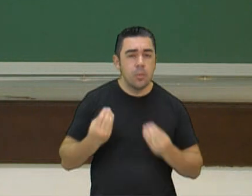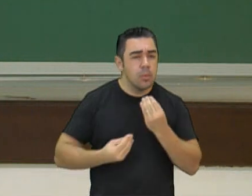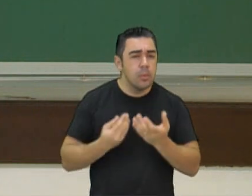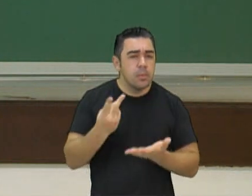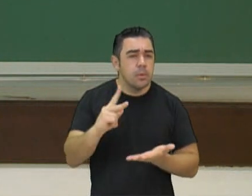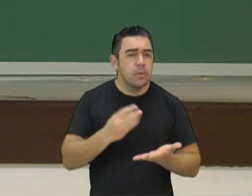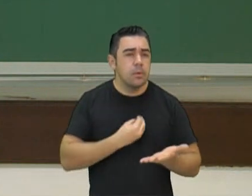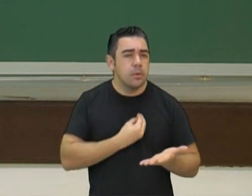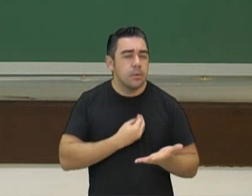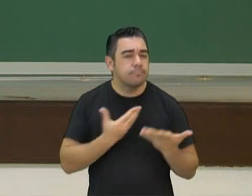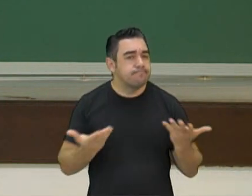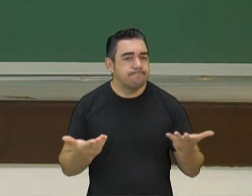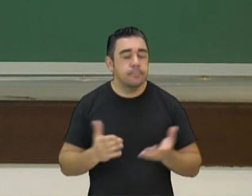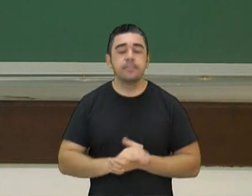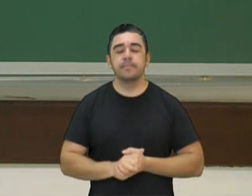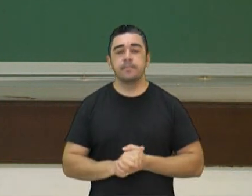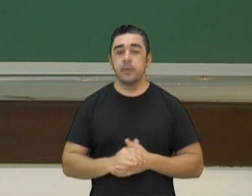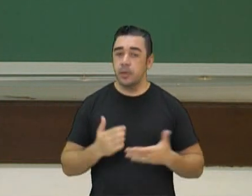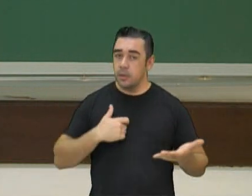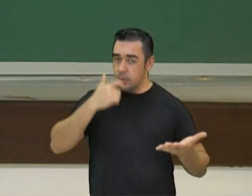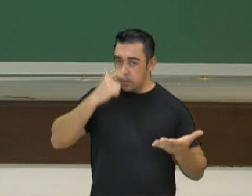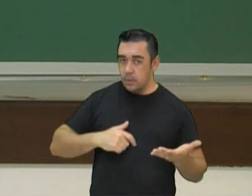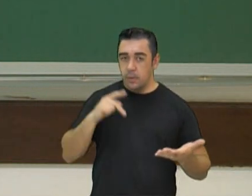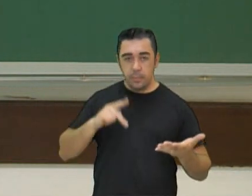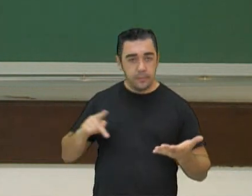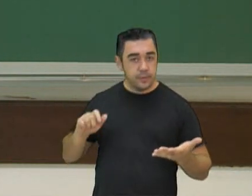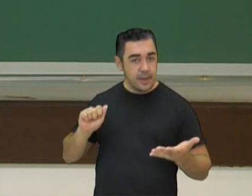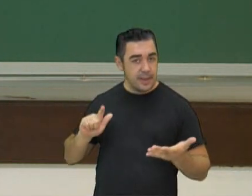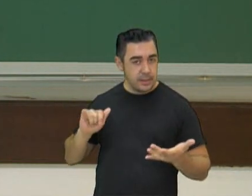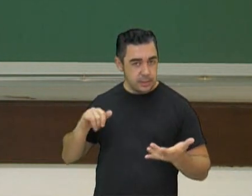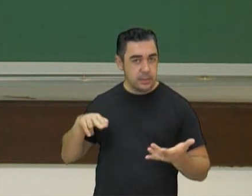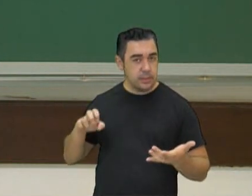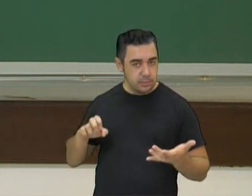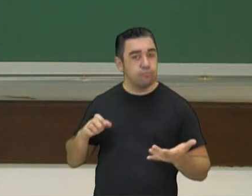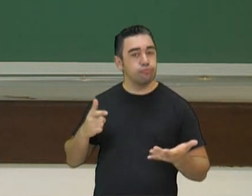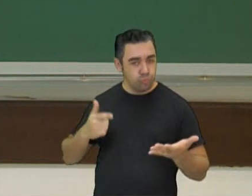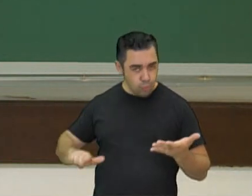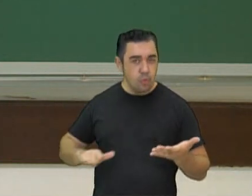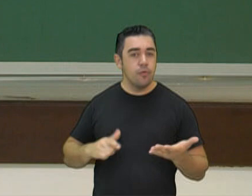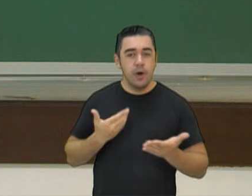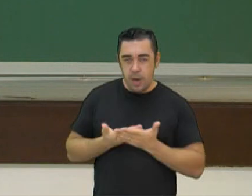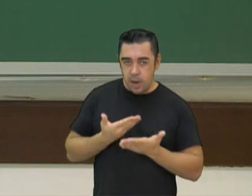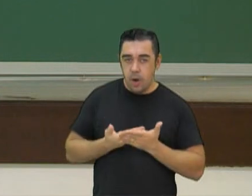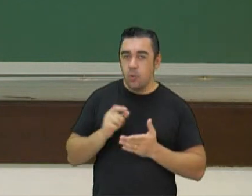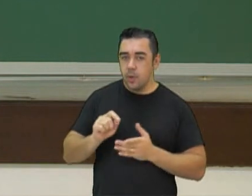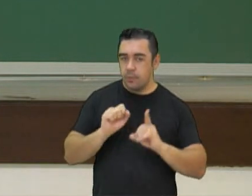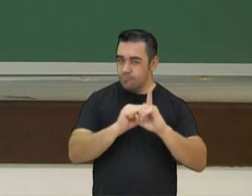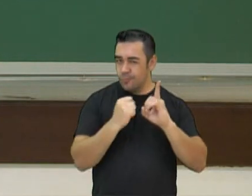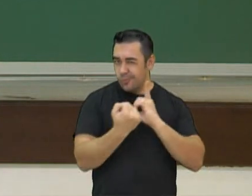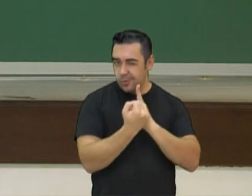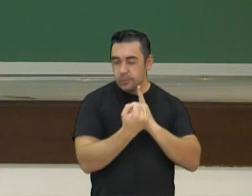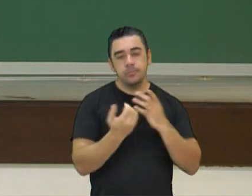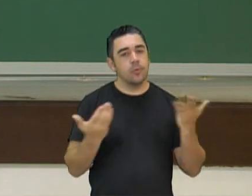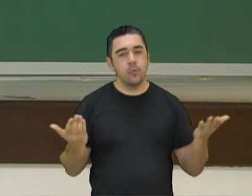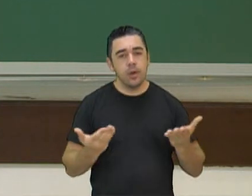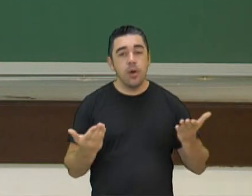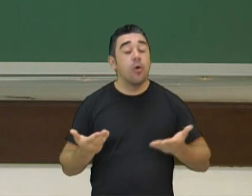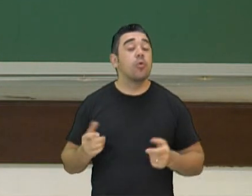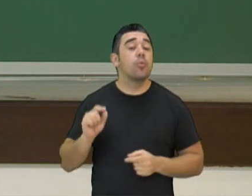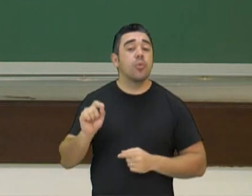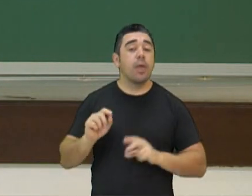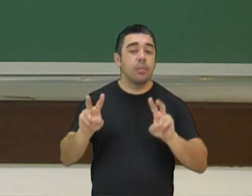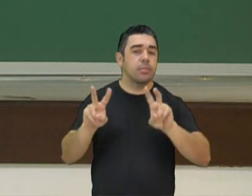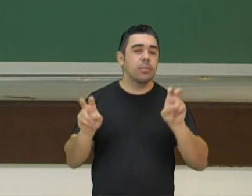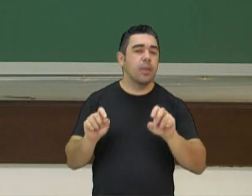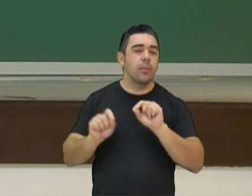vida? Então, sou a professora Aline de novo, aqui nas aulas de Sociologia. E hoje o nosso tema